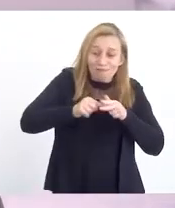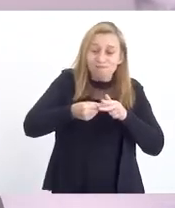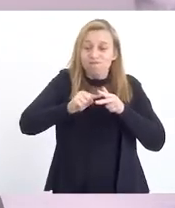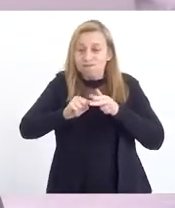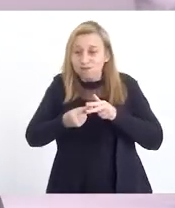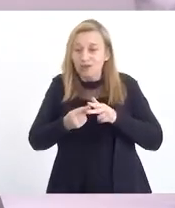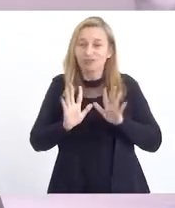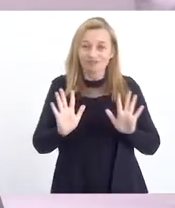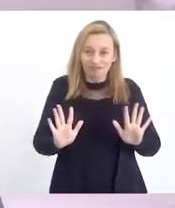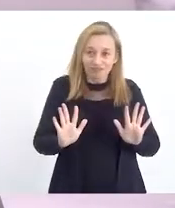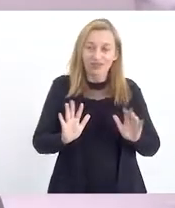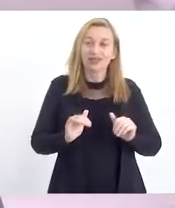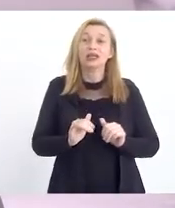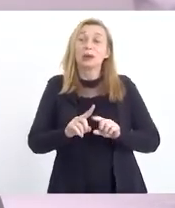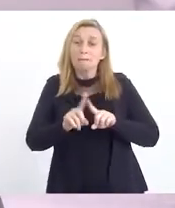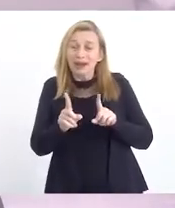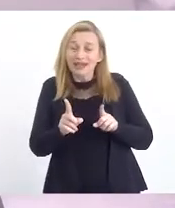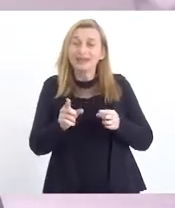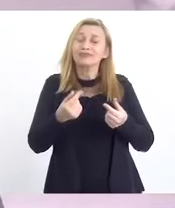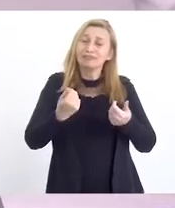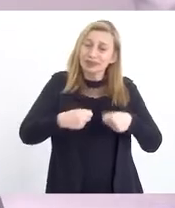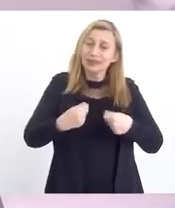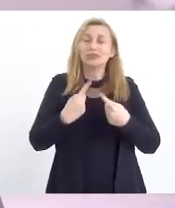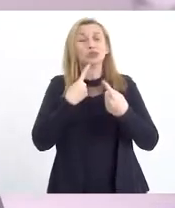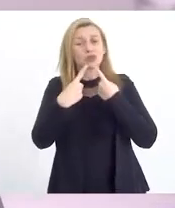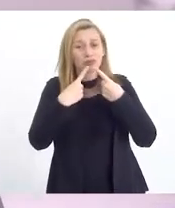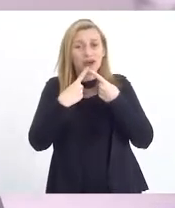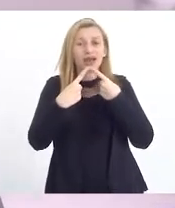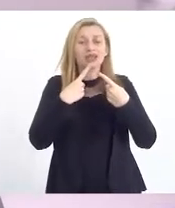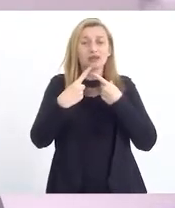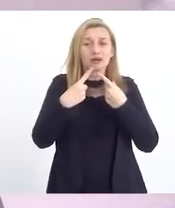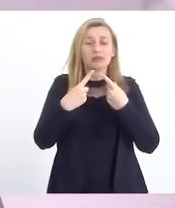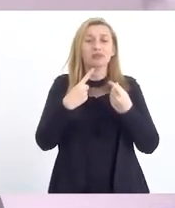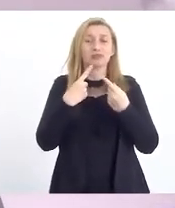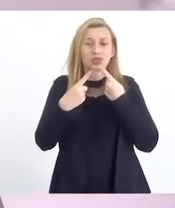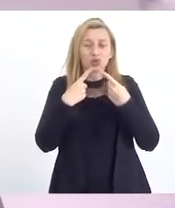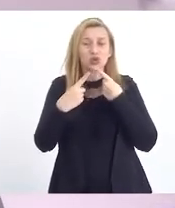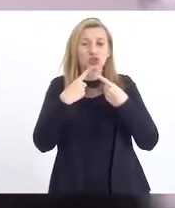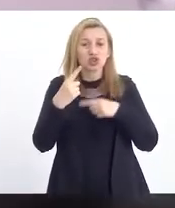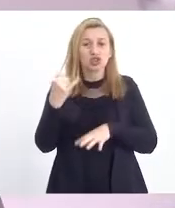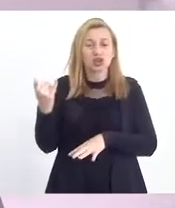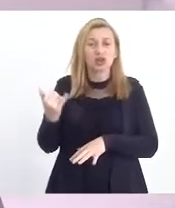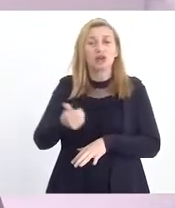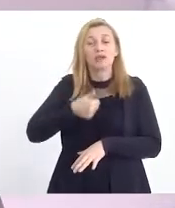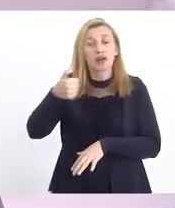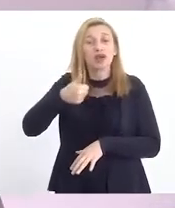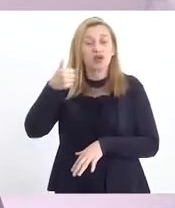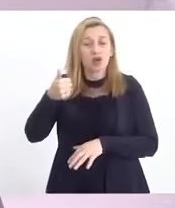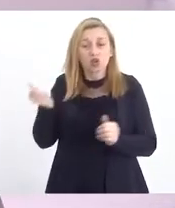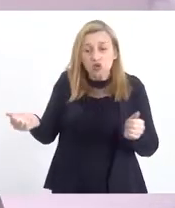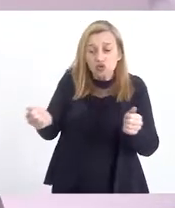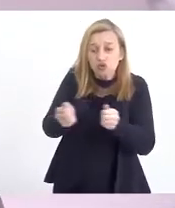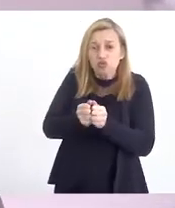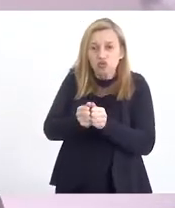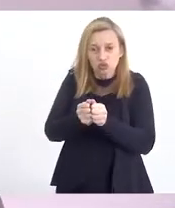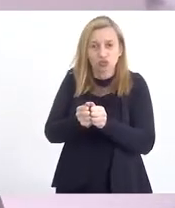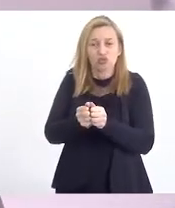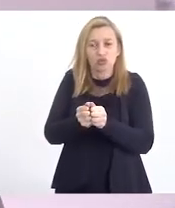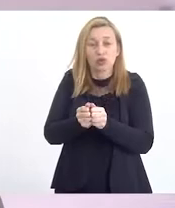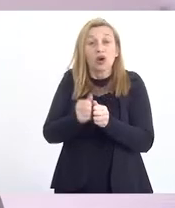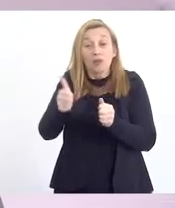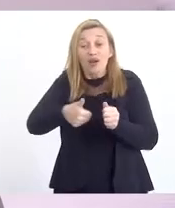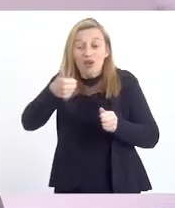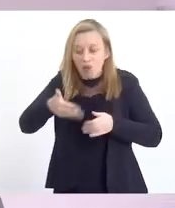nenhum tipo de suspeição a priorística, mas há um debate franco e aberto sobre a importância de decidirmos juntos, não é, qual seria o